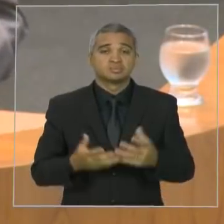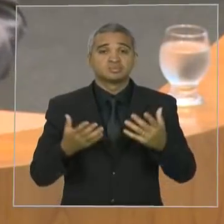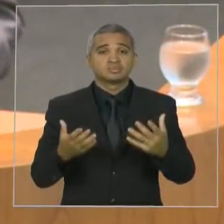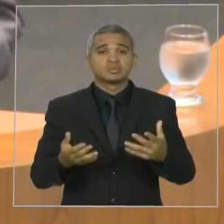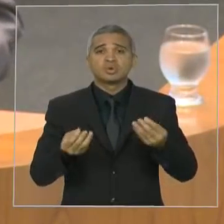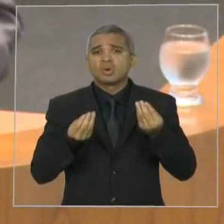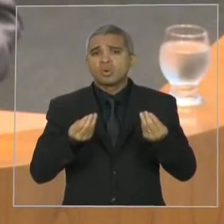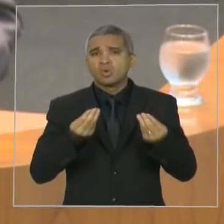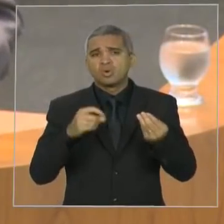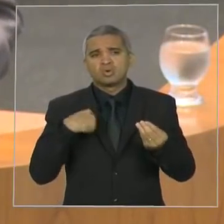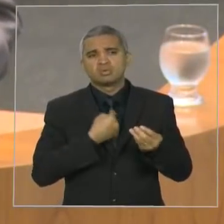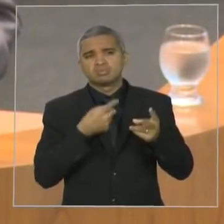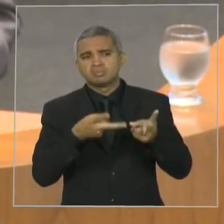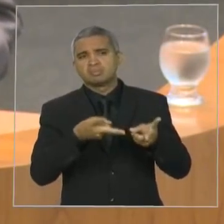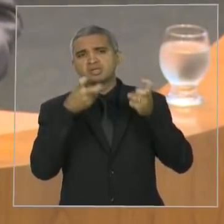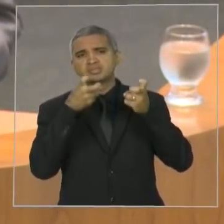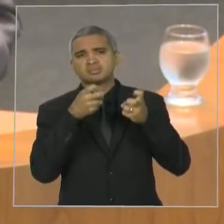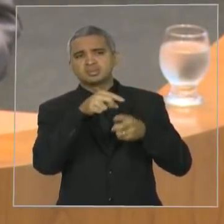de segurança